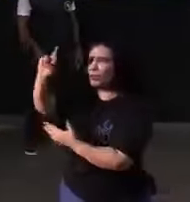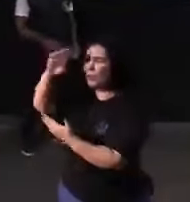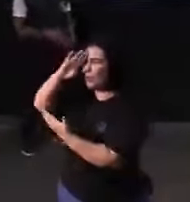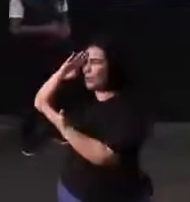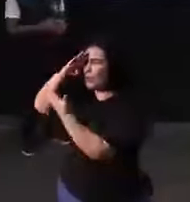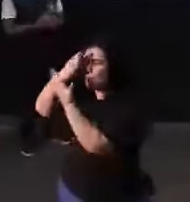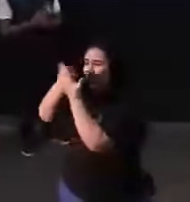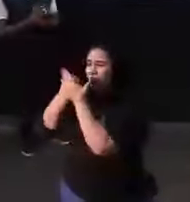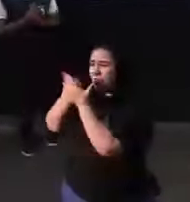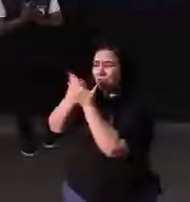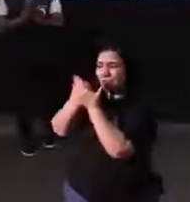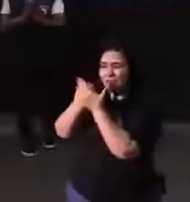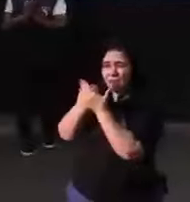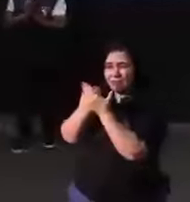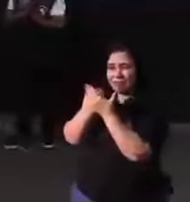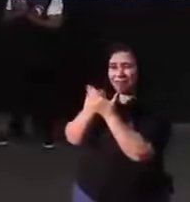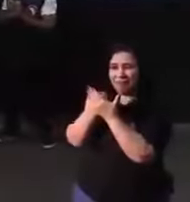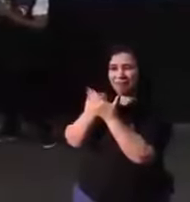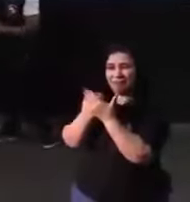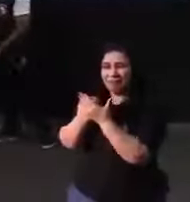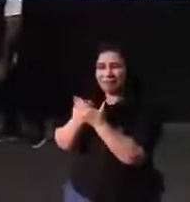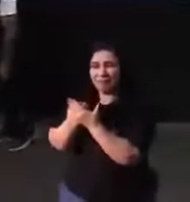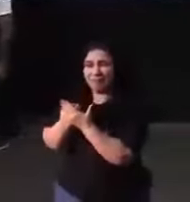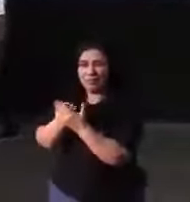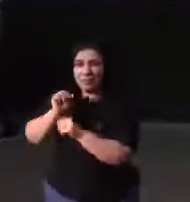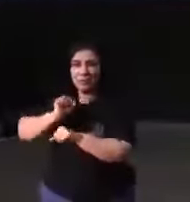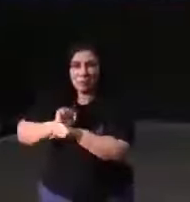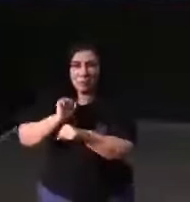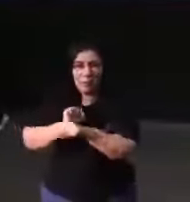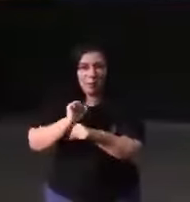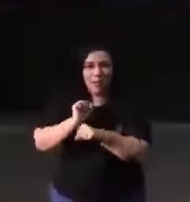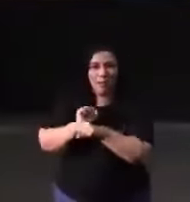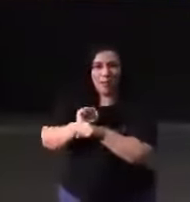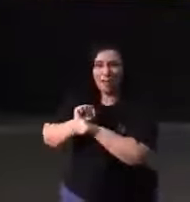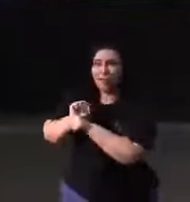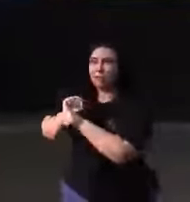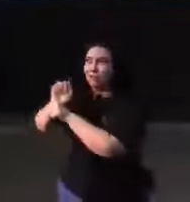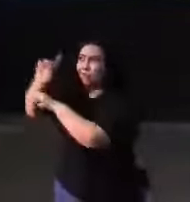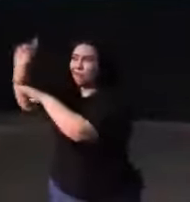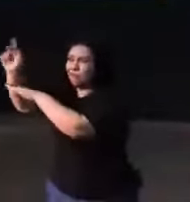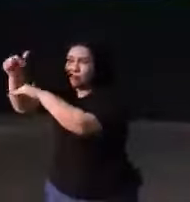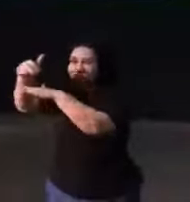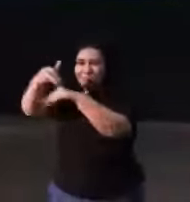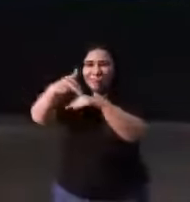confia. Sempre vem. Espera, Ele vem.